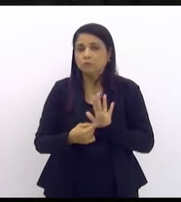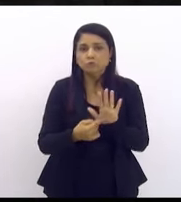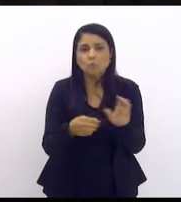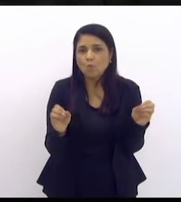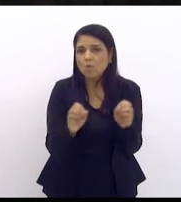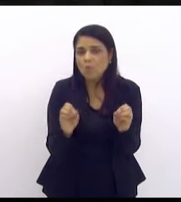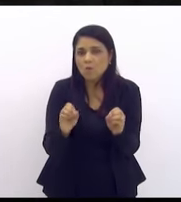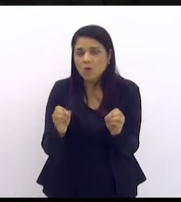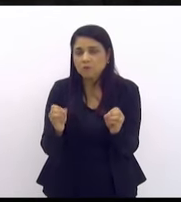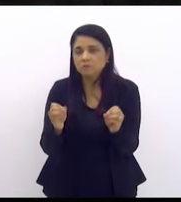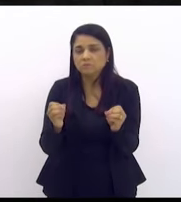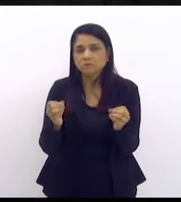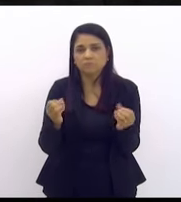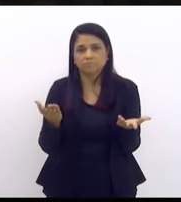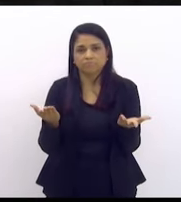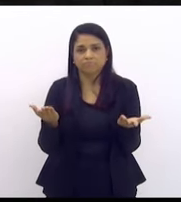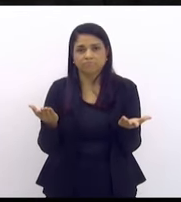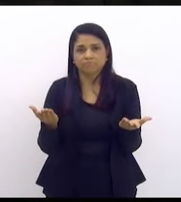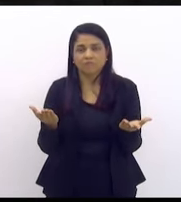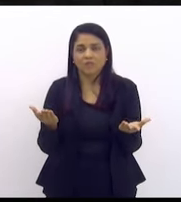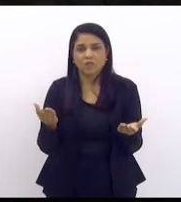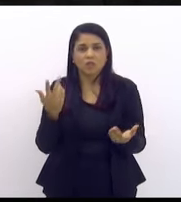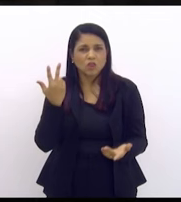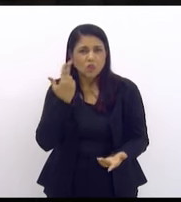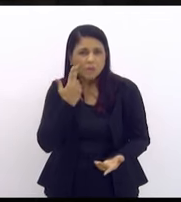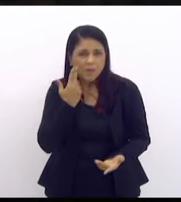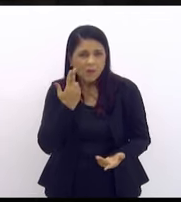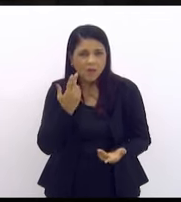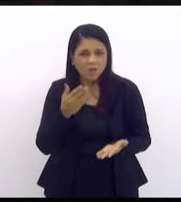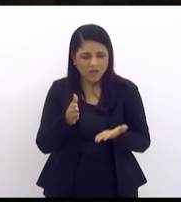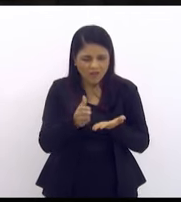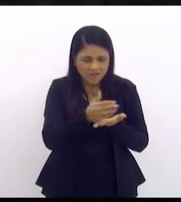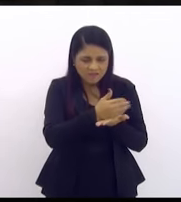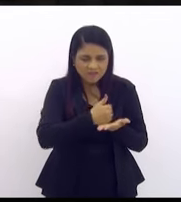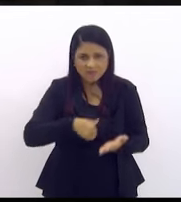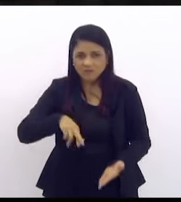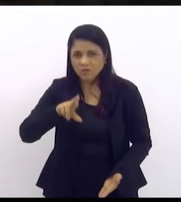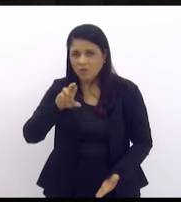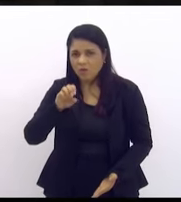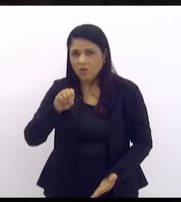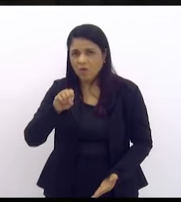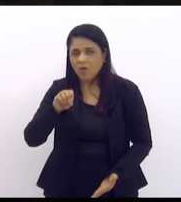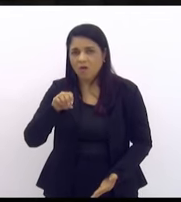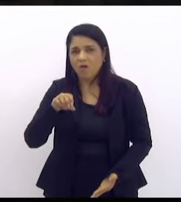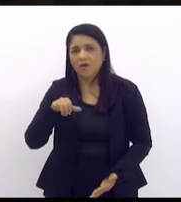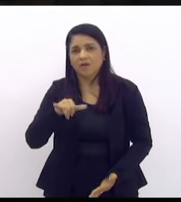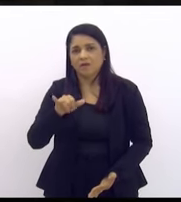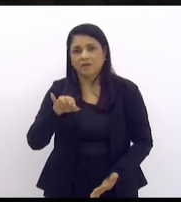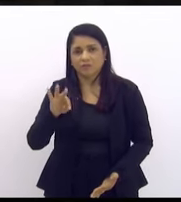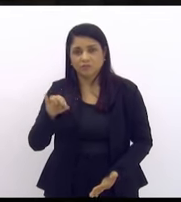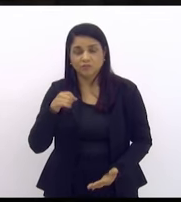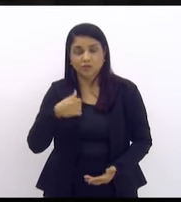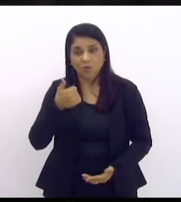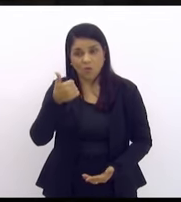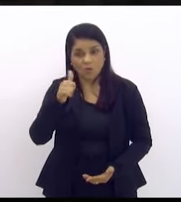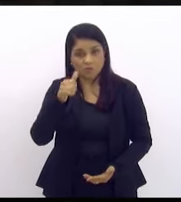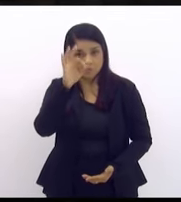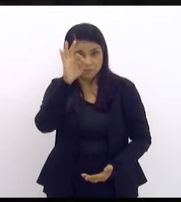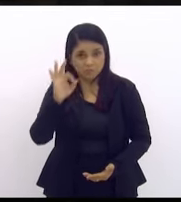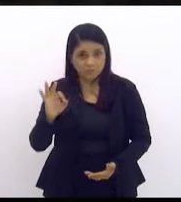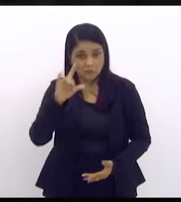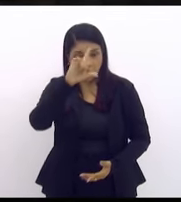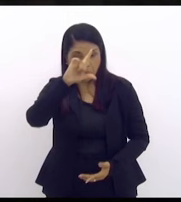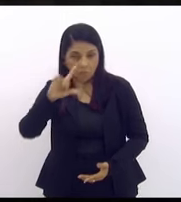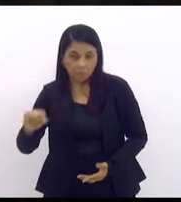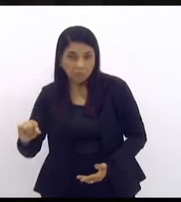contrapartida. Não é normal que a gente veja as receitas do royalties, a previsão, cair em 11% e